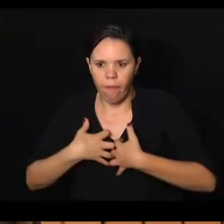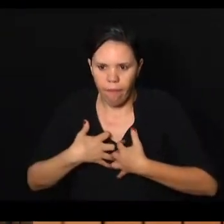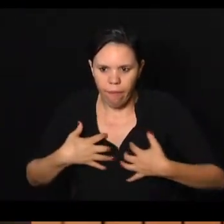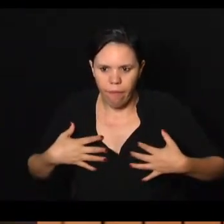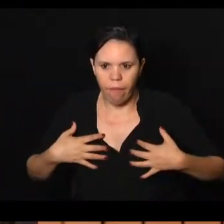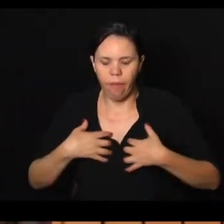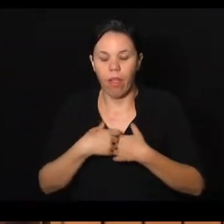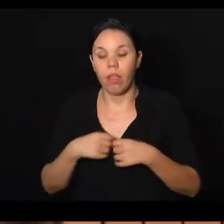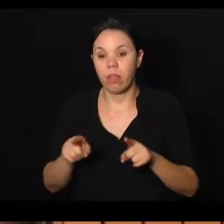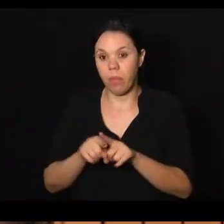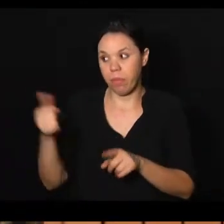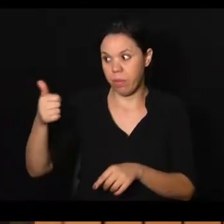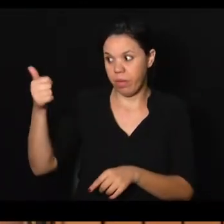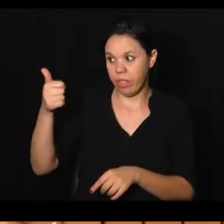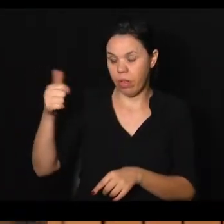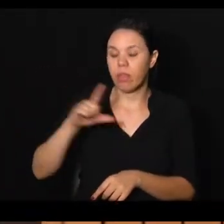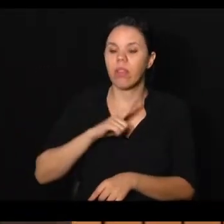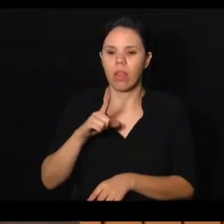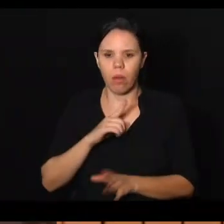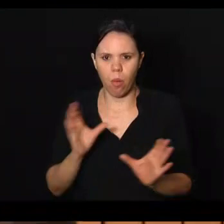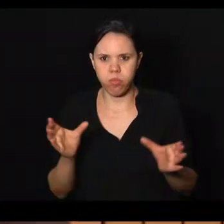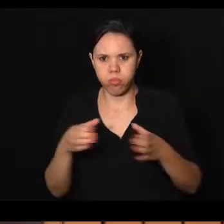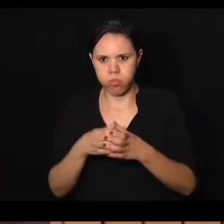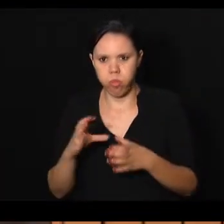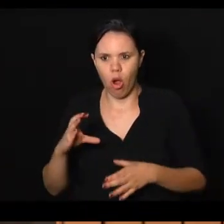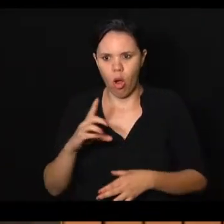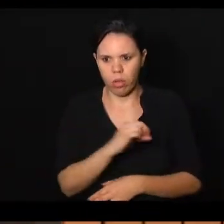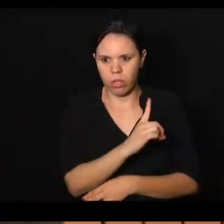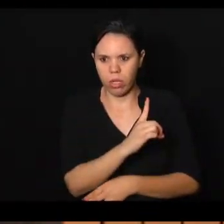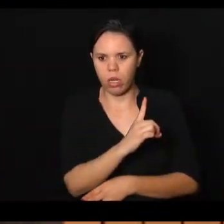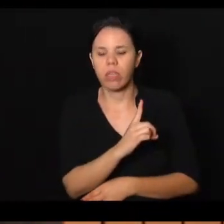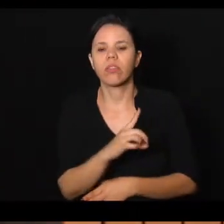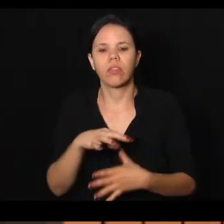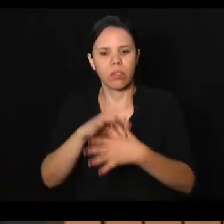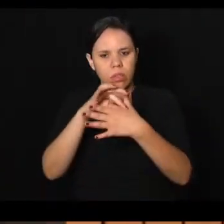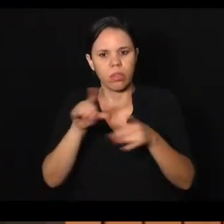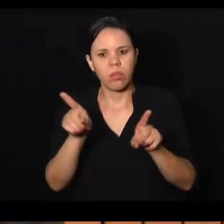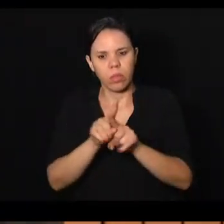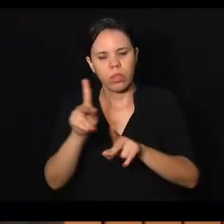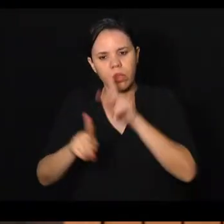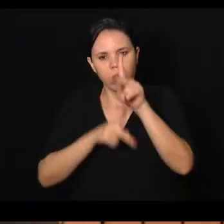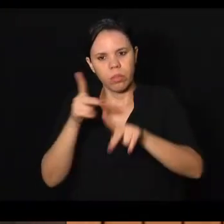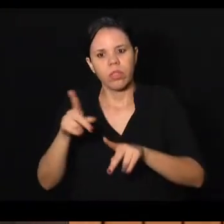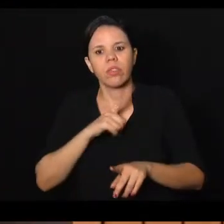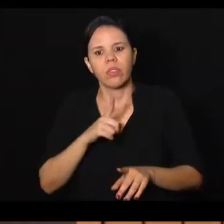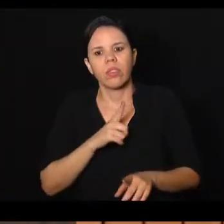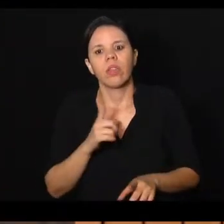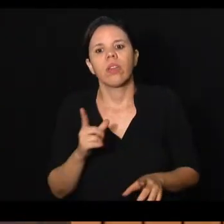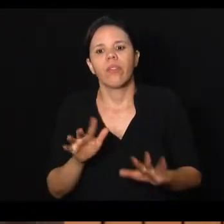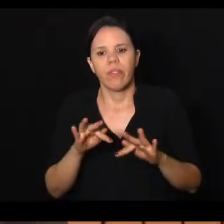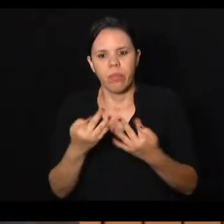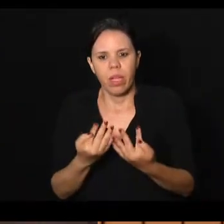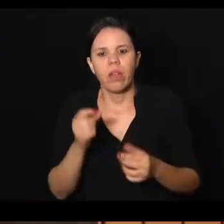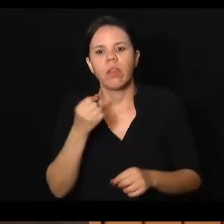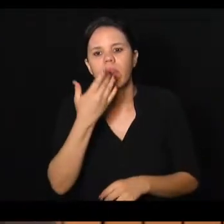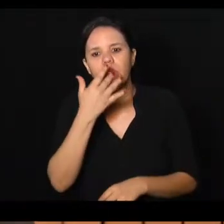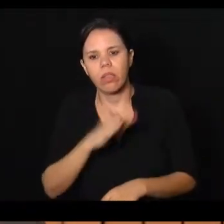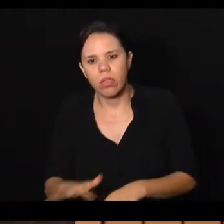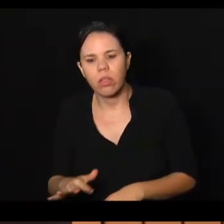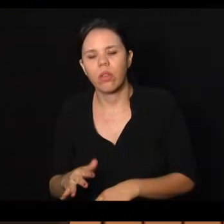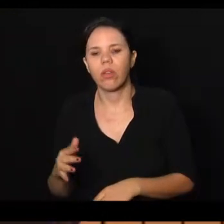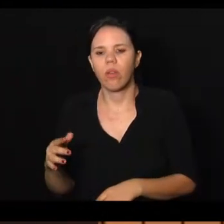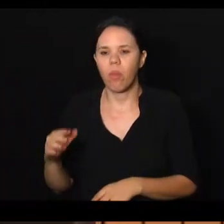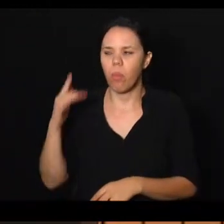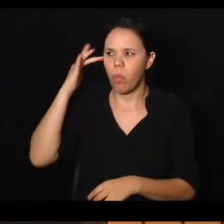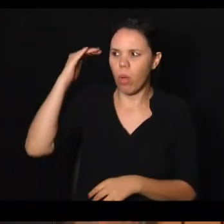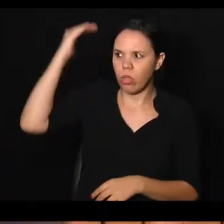vez, teremos uma coordenação voltado às pessoas que têm em casa uma criança, um